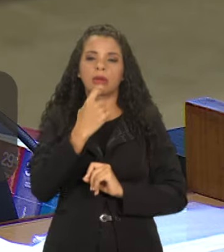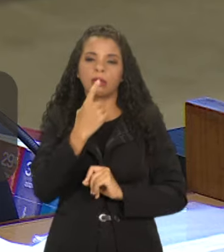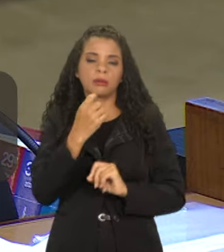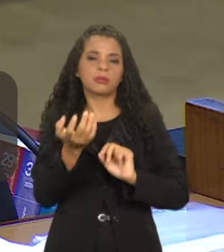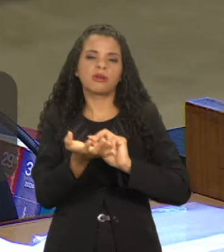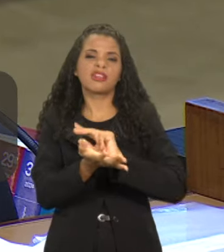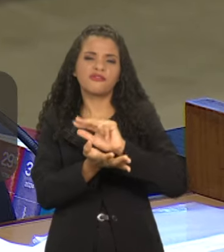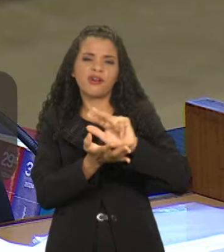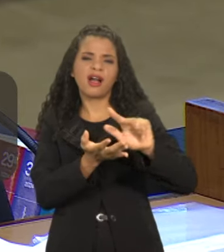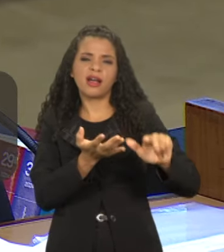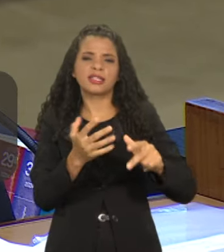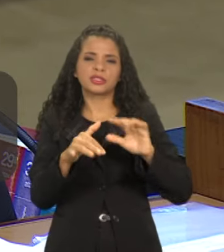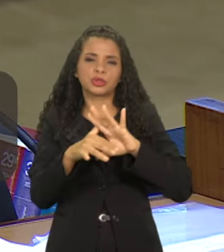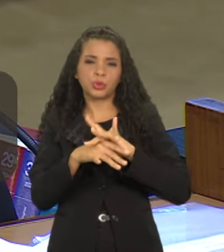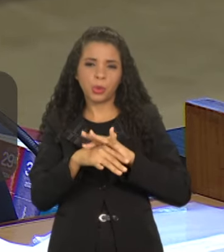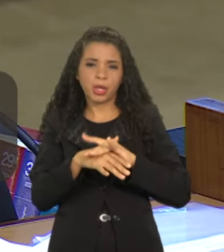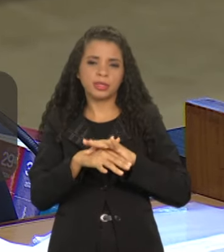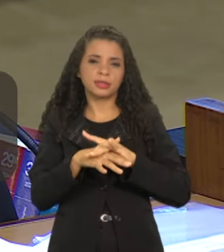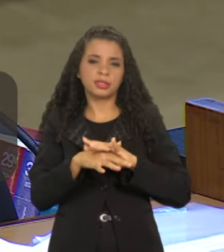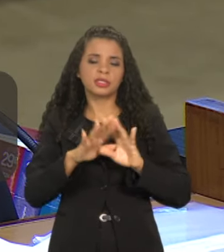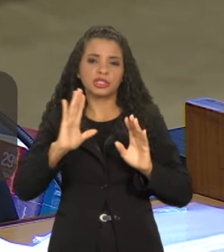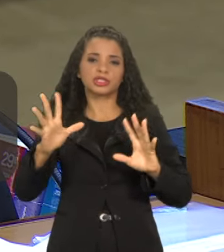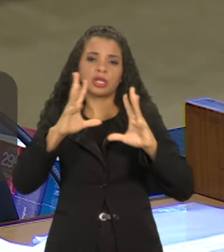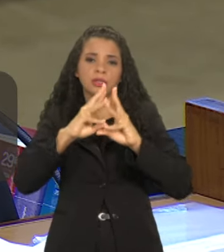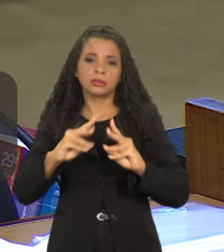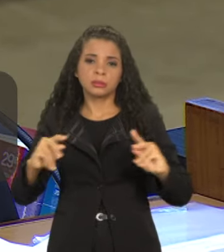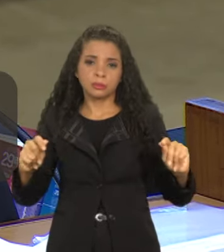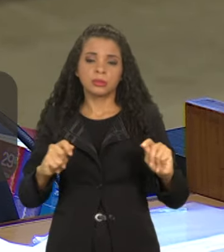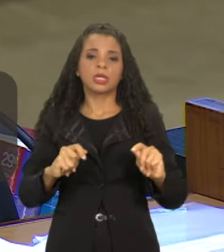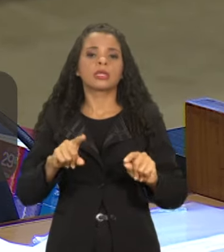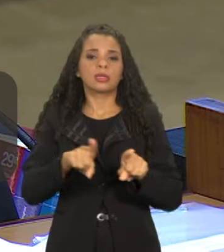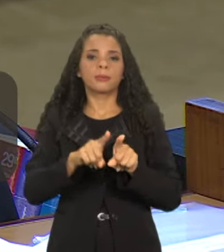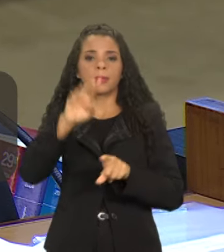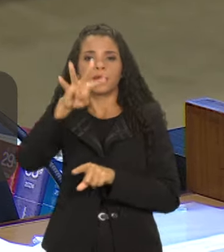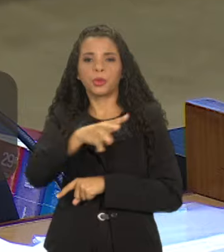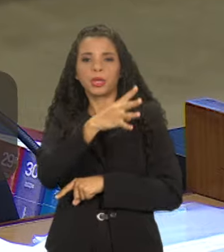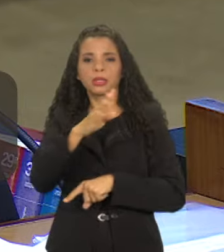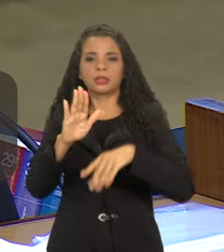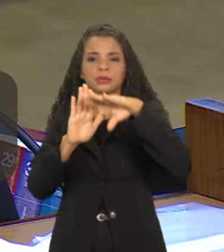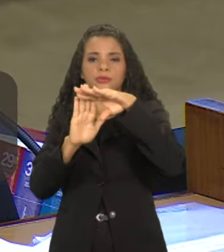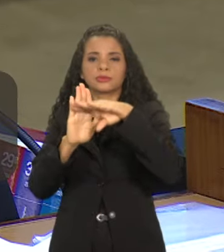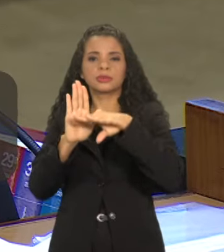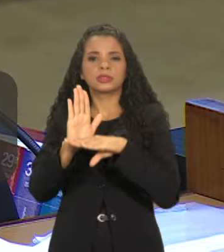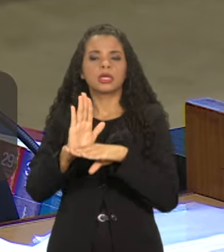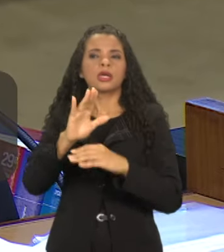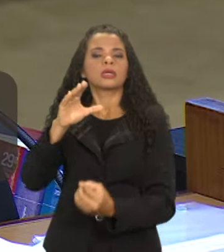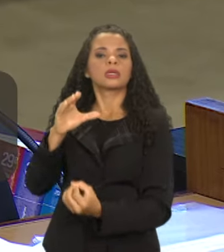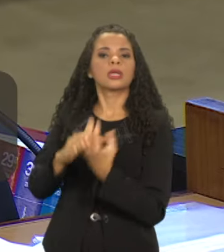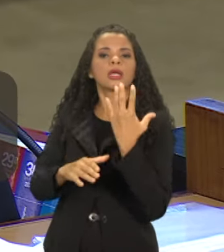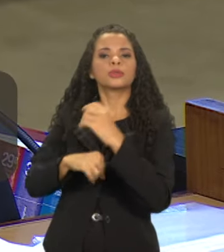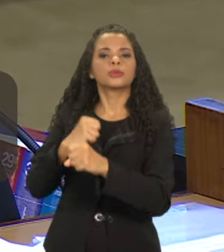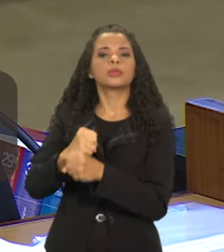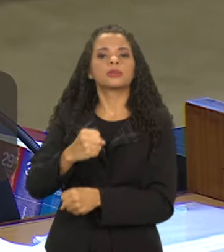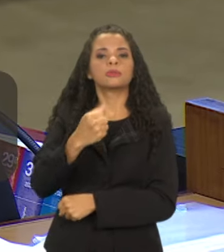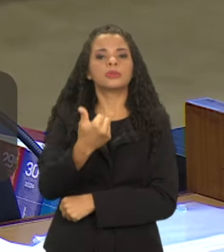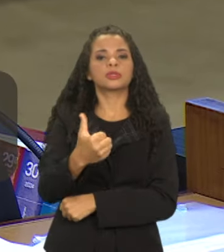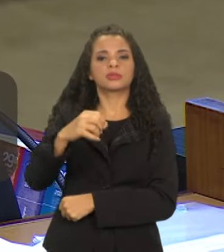Lembrando que o Programa Nacional de Vacinação no Brasil foi criado no já longínquo ano de